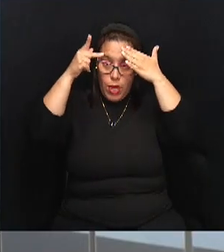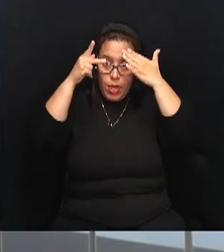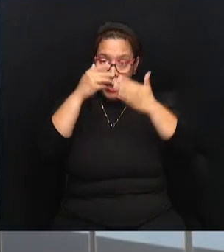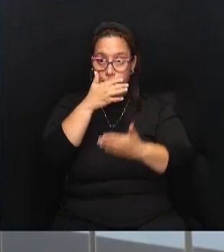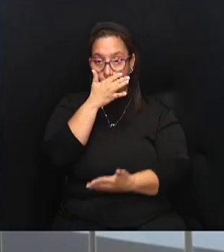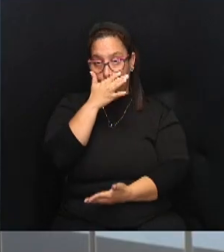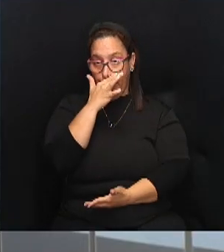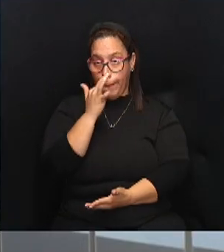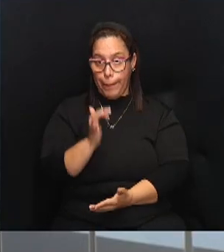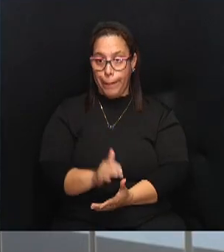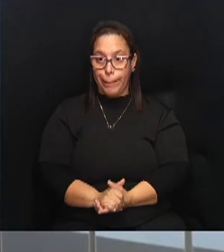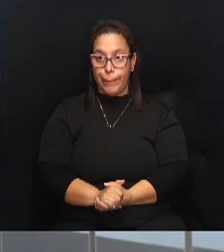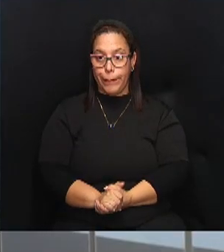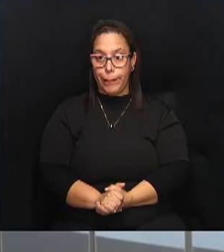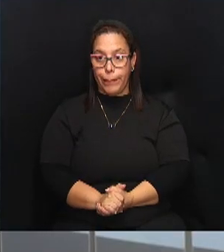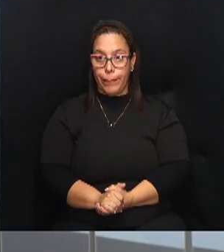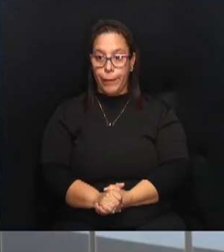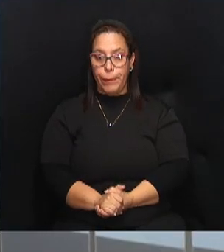Nós temos